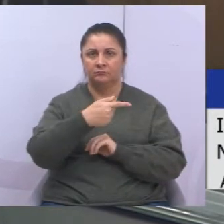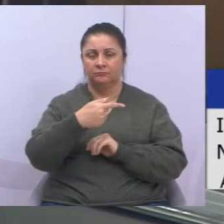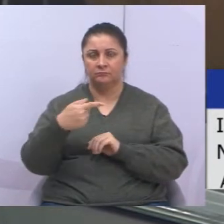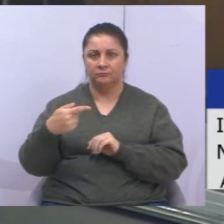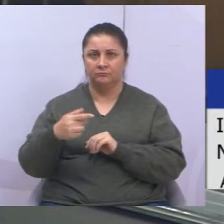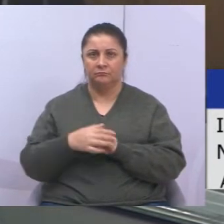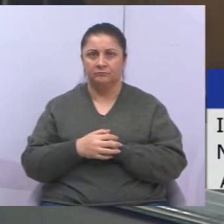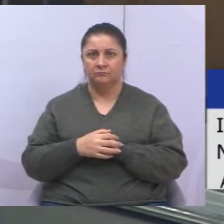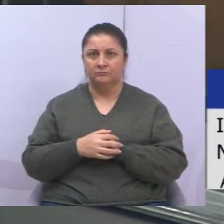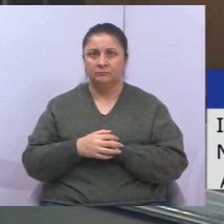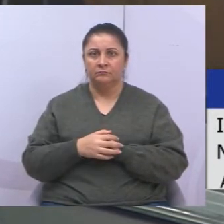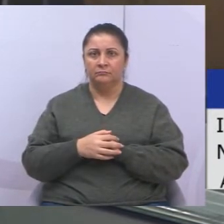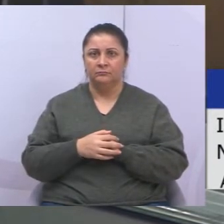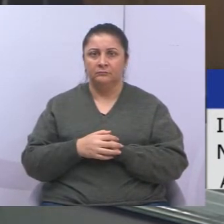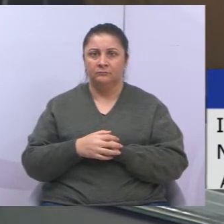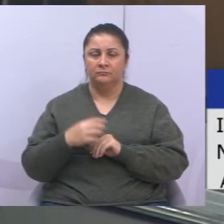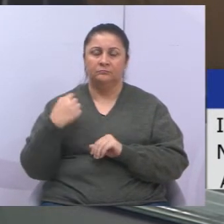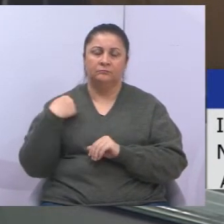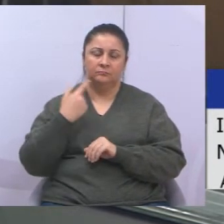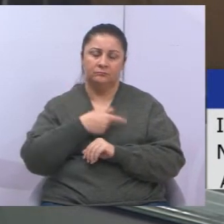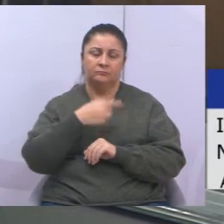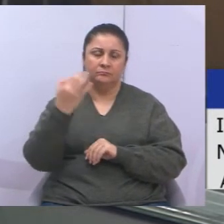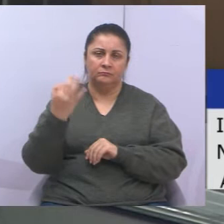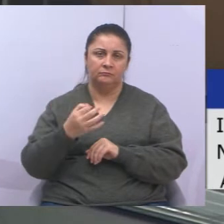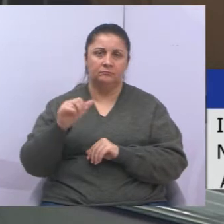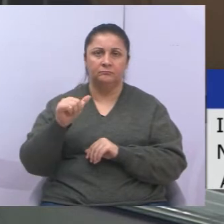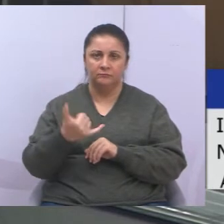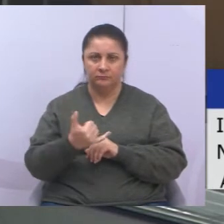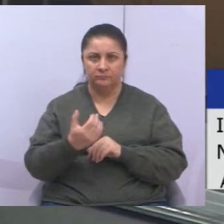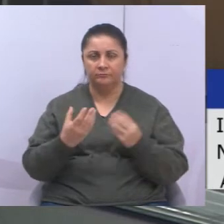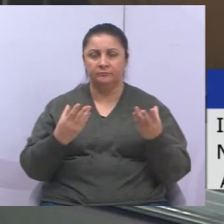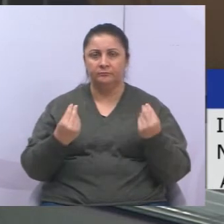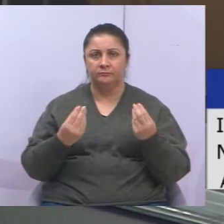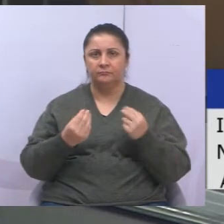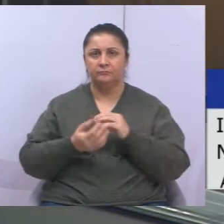que a gente vai, com certeza, aproveitar bastante.